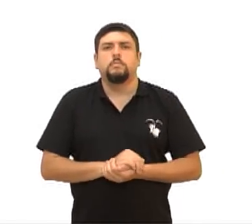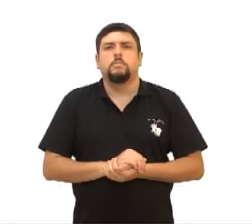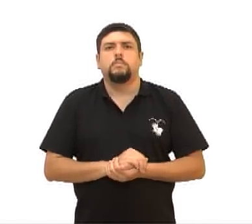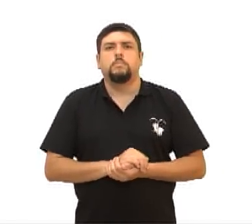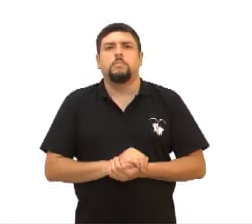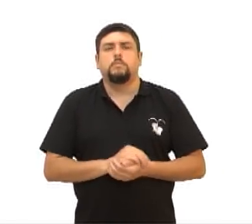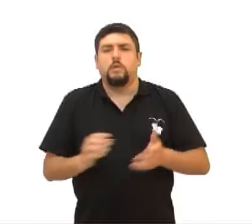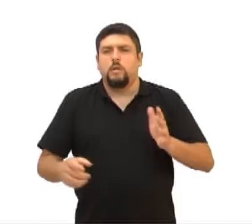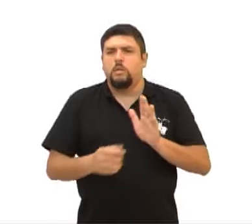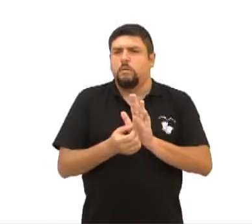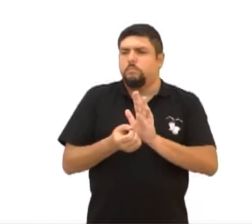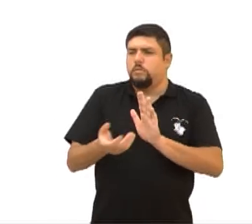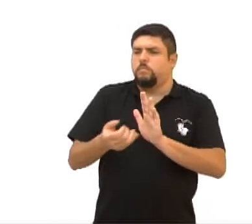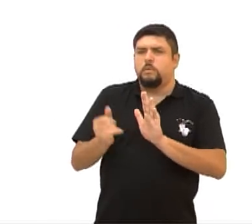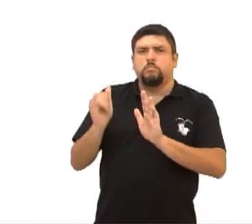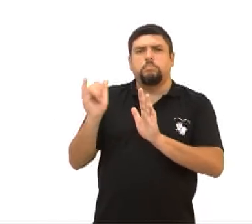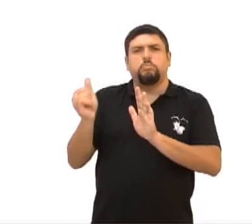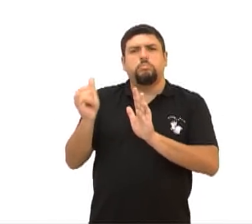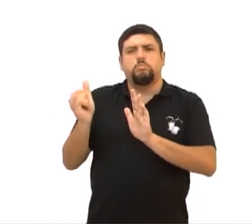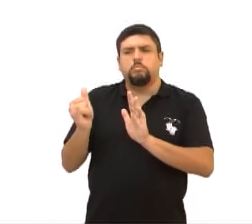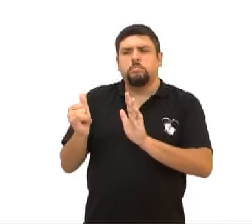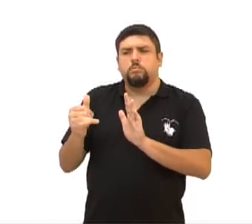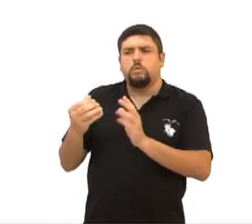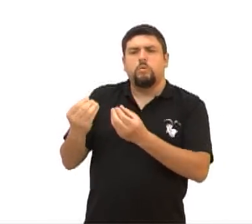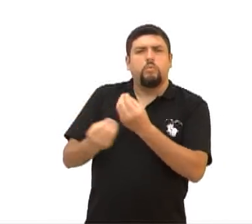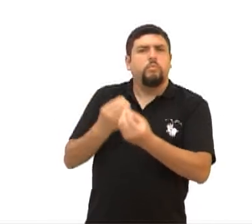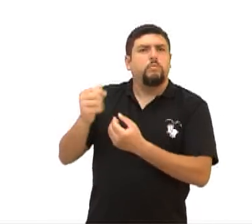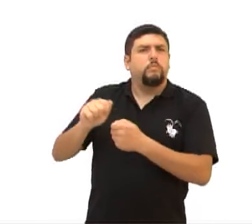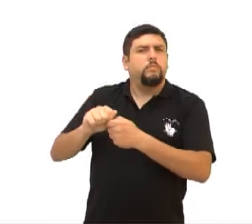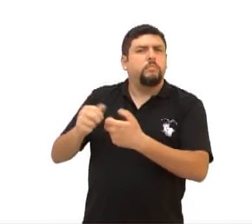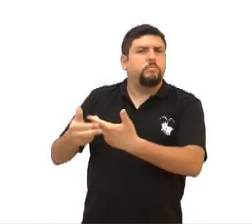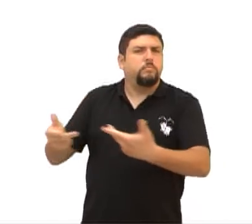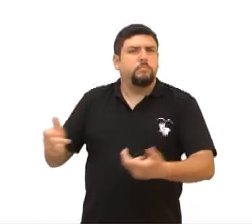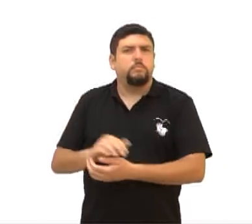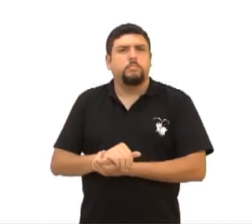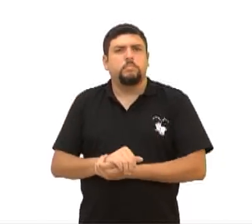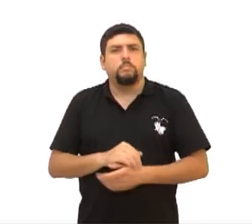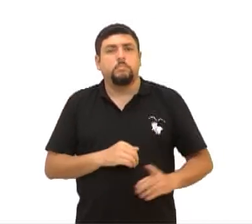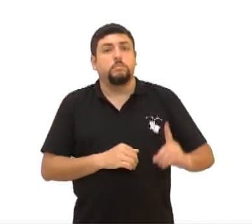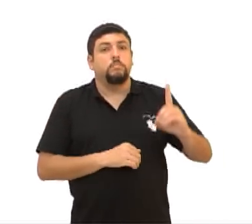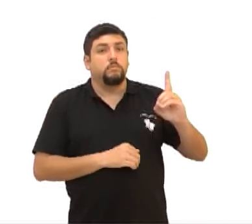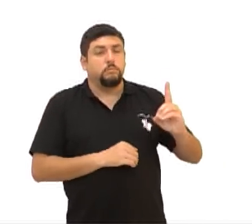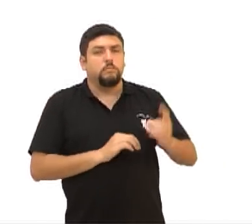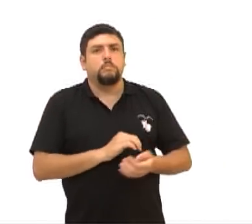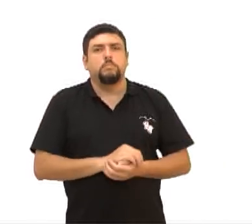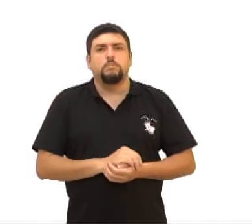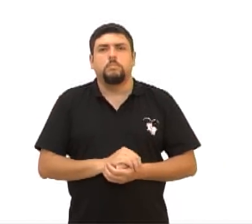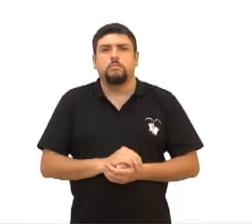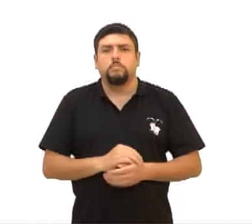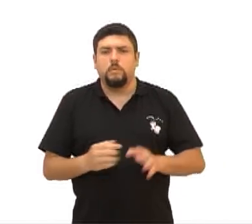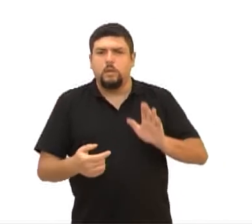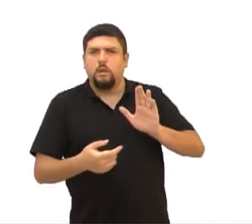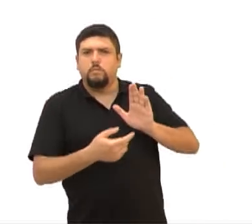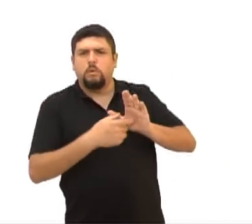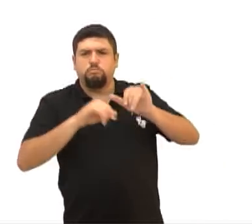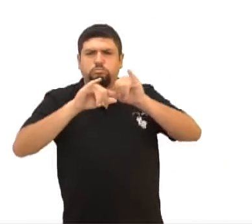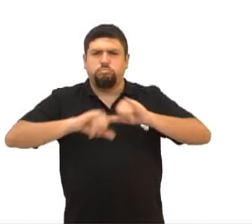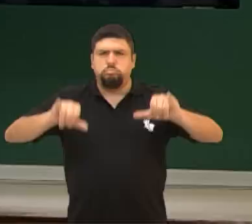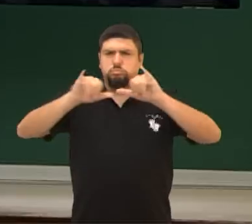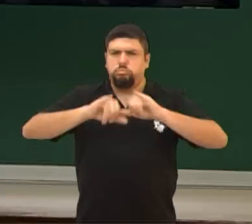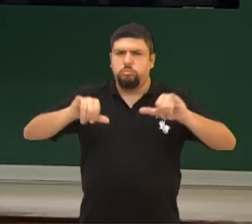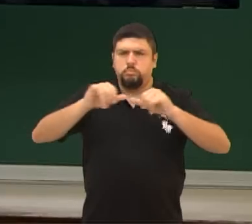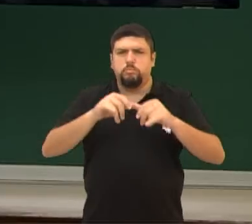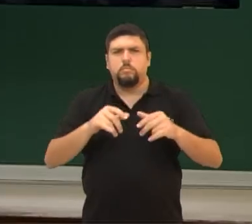Instruir o leitor sobre como fazer algo. Letra D. Divulgar uma campanha